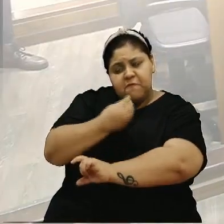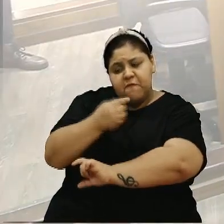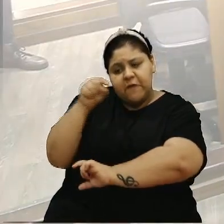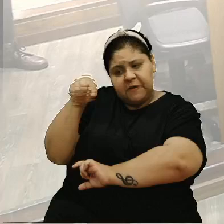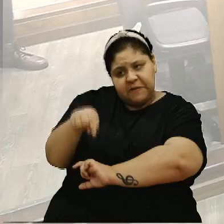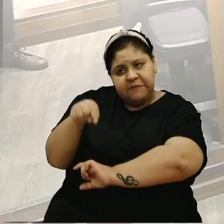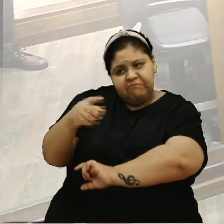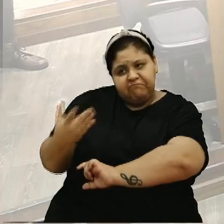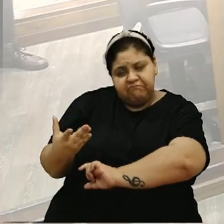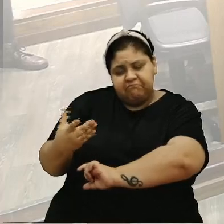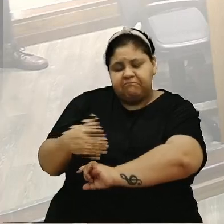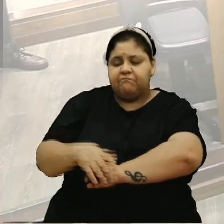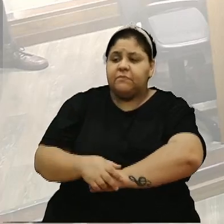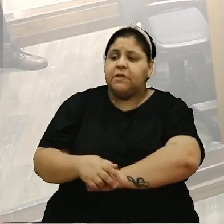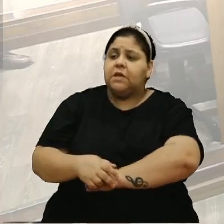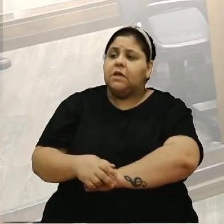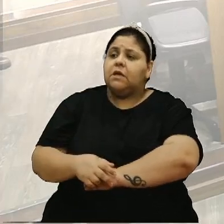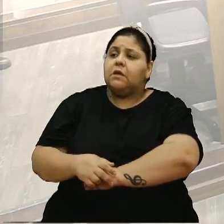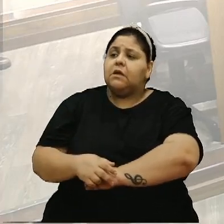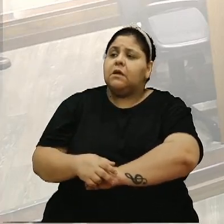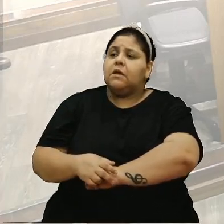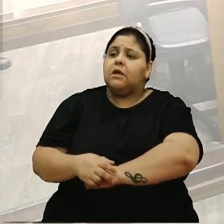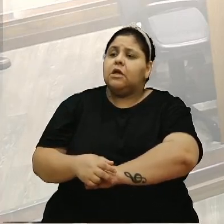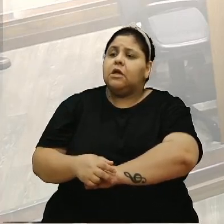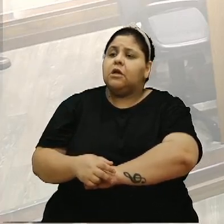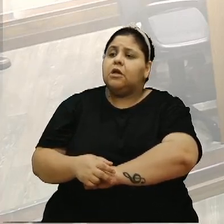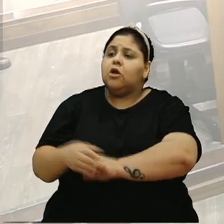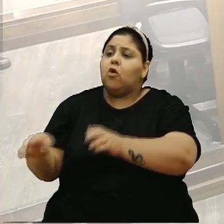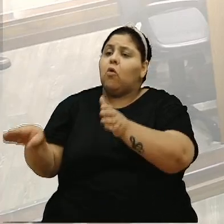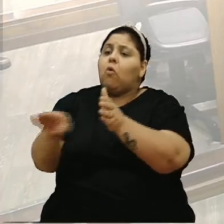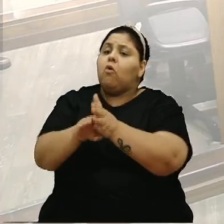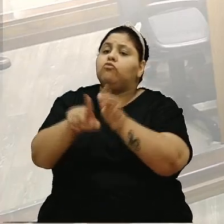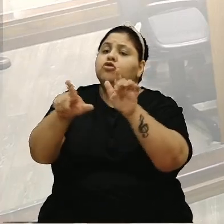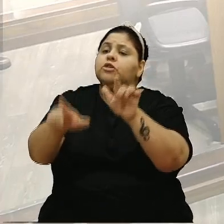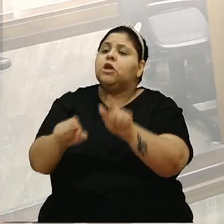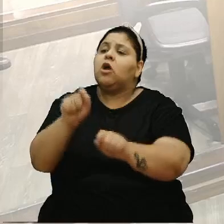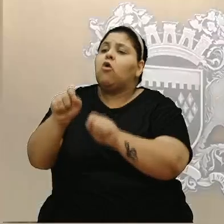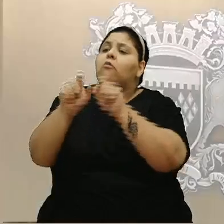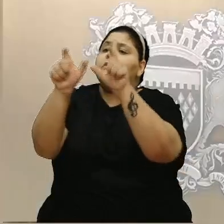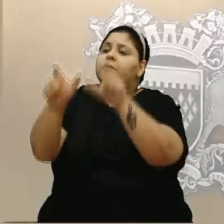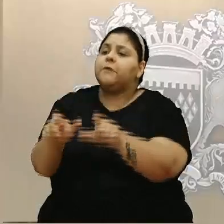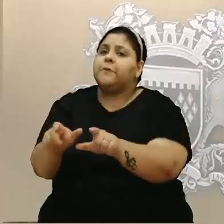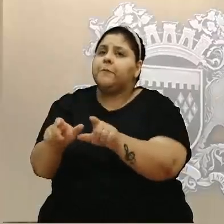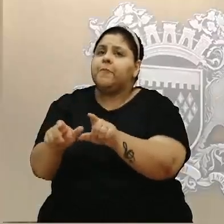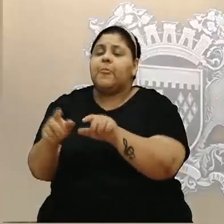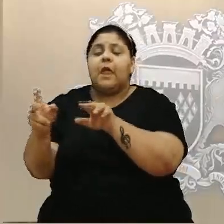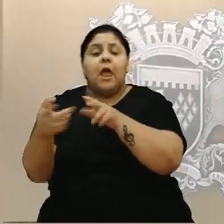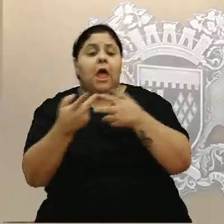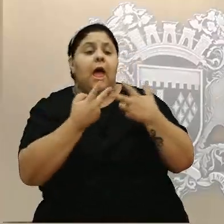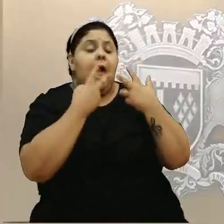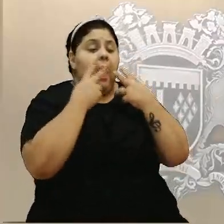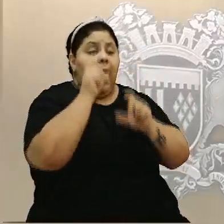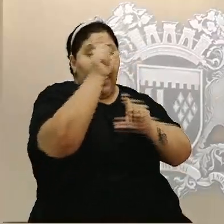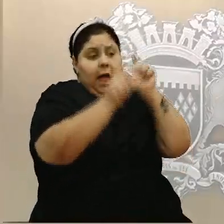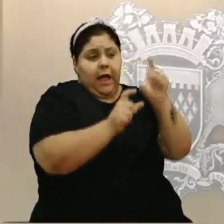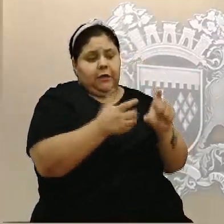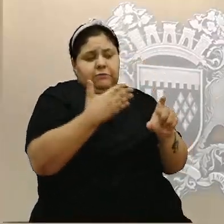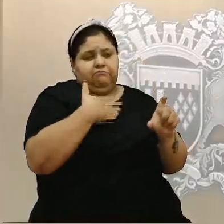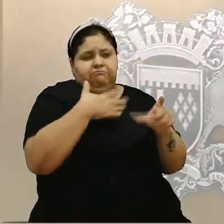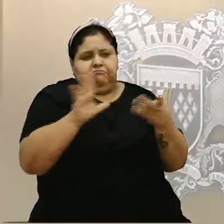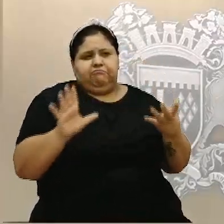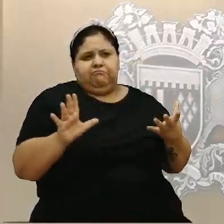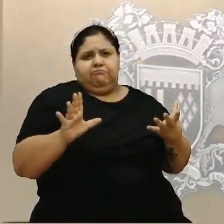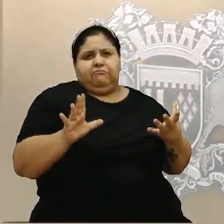que vivem aqui, me digas de onde tu vens. Como são as pessoas? Eu vou lhe dizer que as pessoas da onde venho